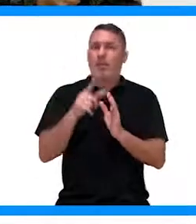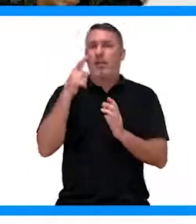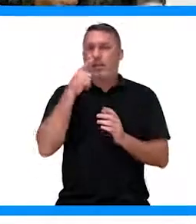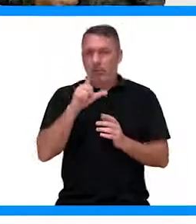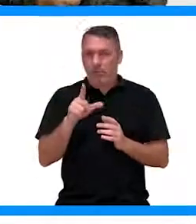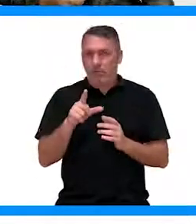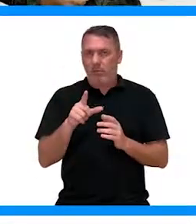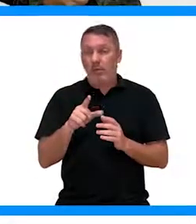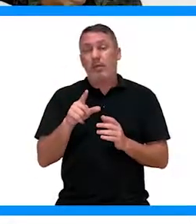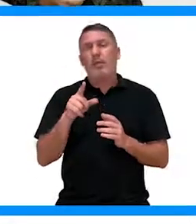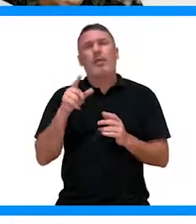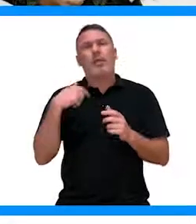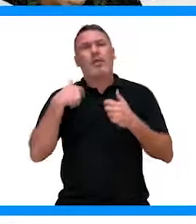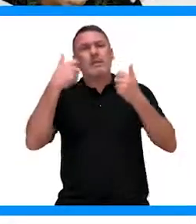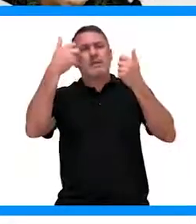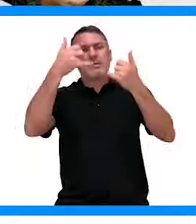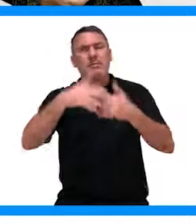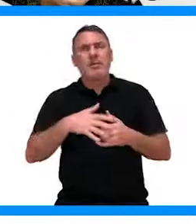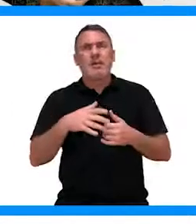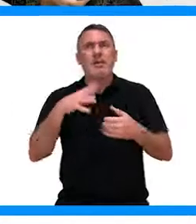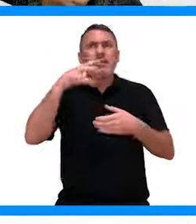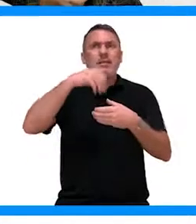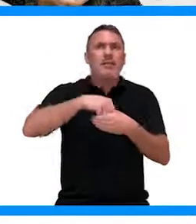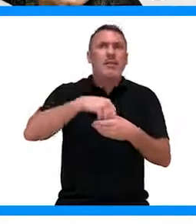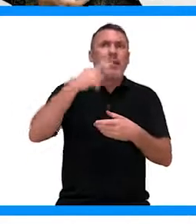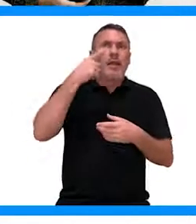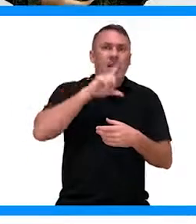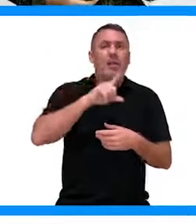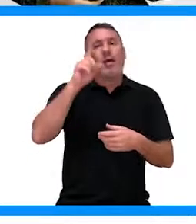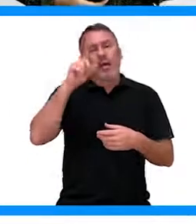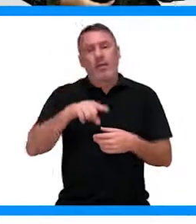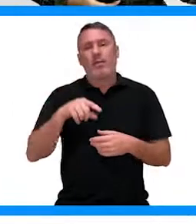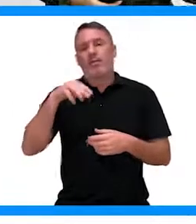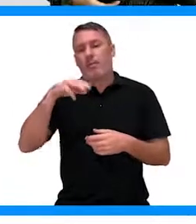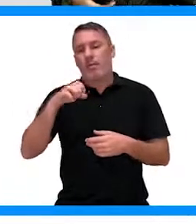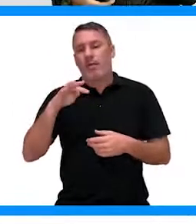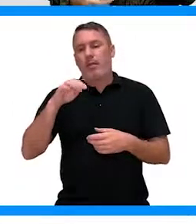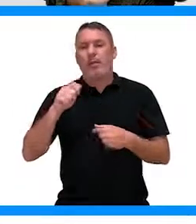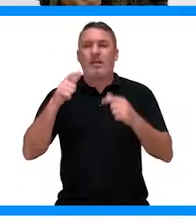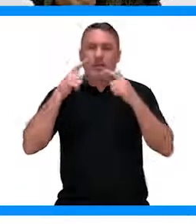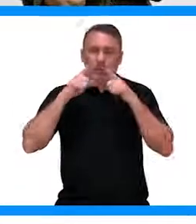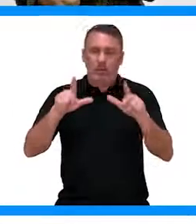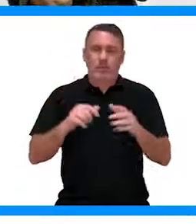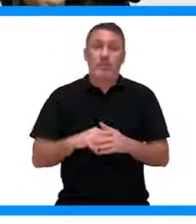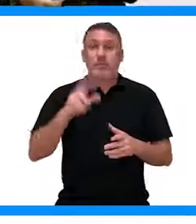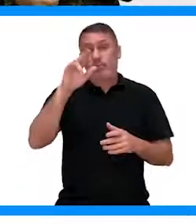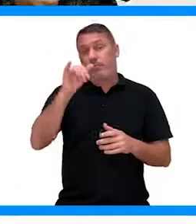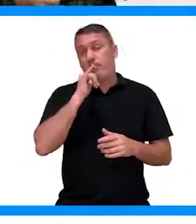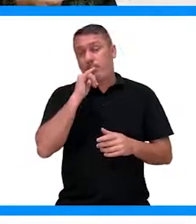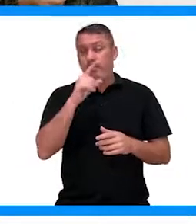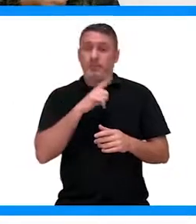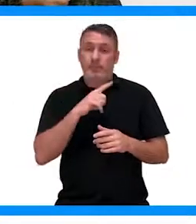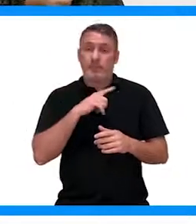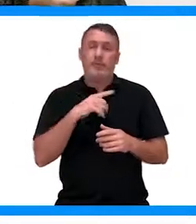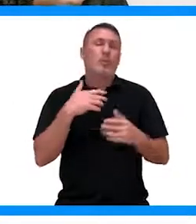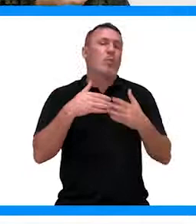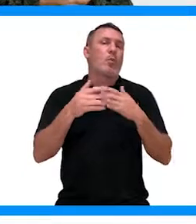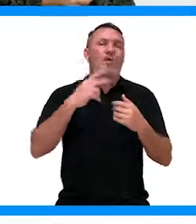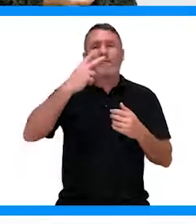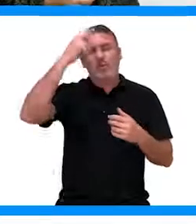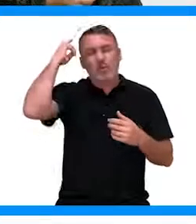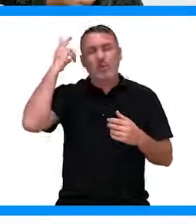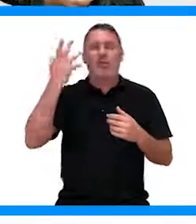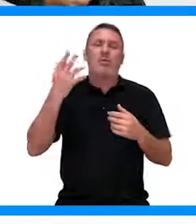língua, isso é a metalinguagem. Então, toda vez que eu tenho, por exemplo, um texto, se cai lá